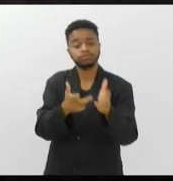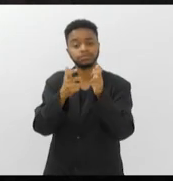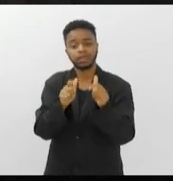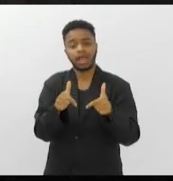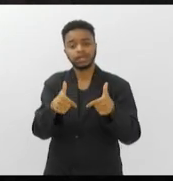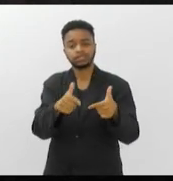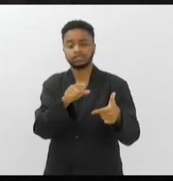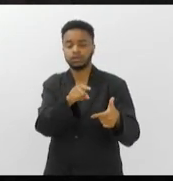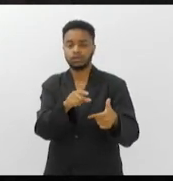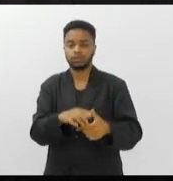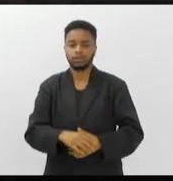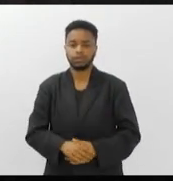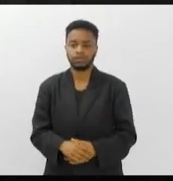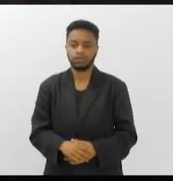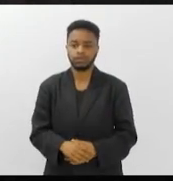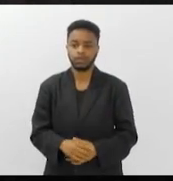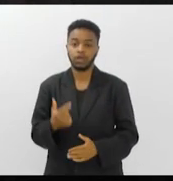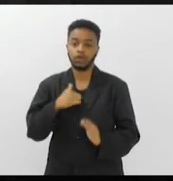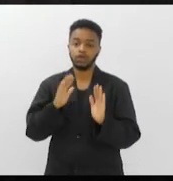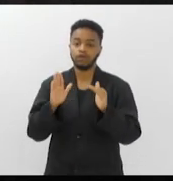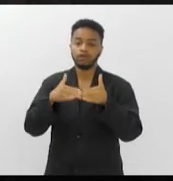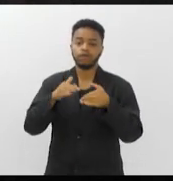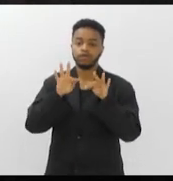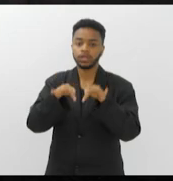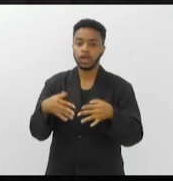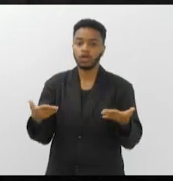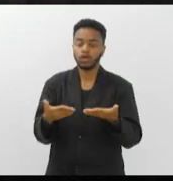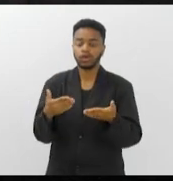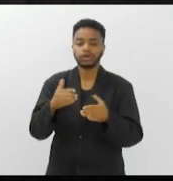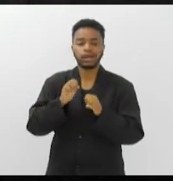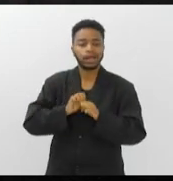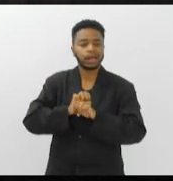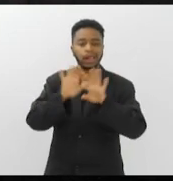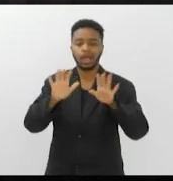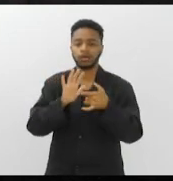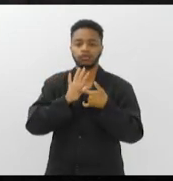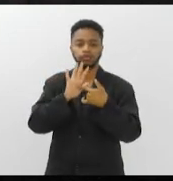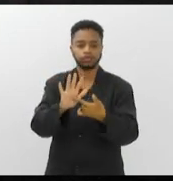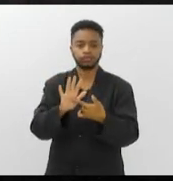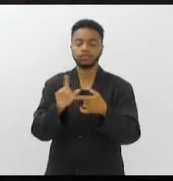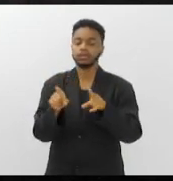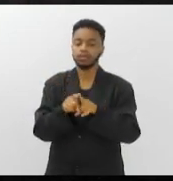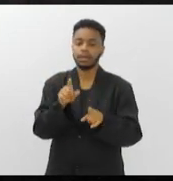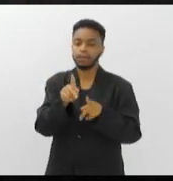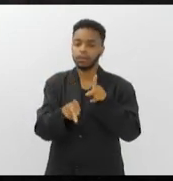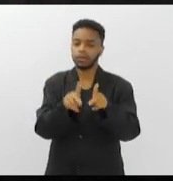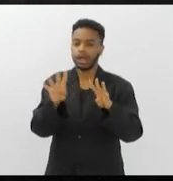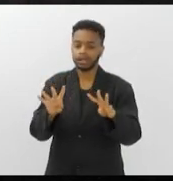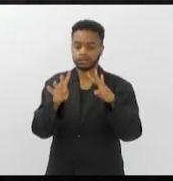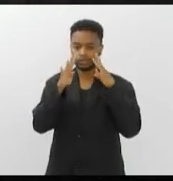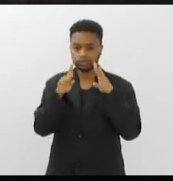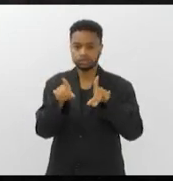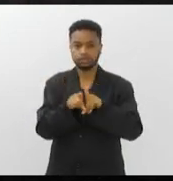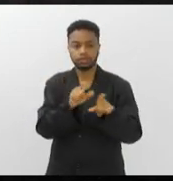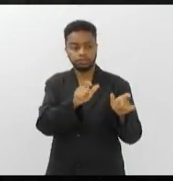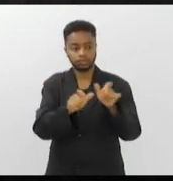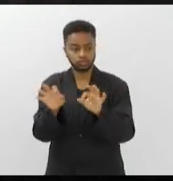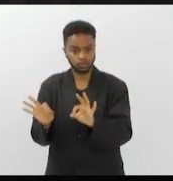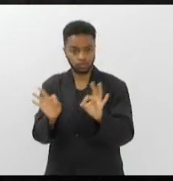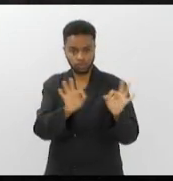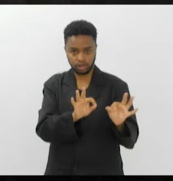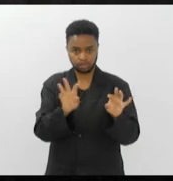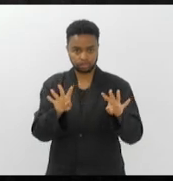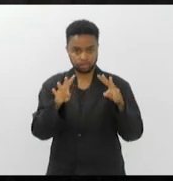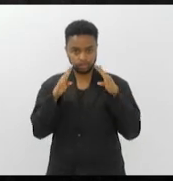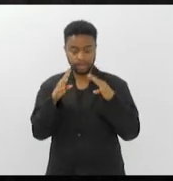dessa. Vou encerrar minha fala aqui sendo bem claro, presidente. E para todo o povo que está nos ouvindo, os telespectadores que estão nos ouvindo.